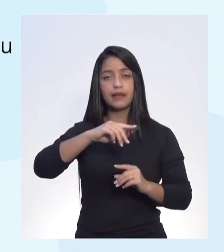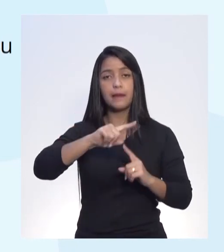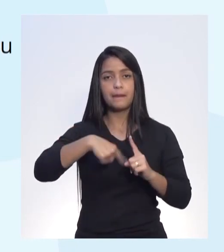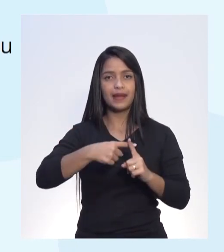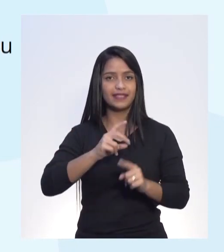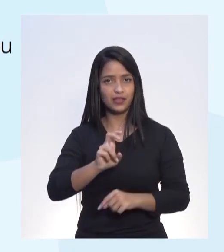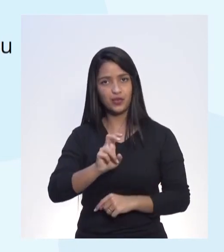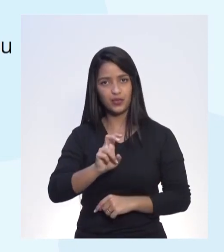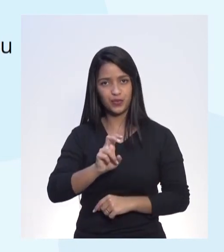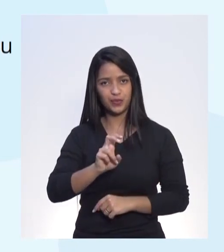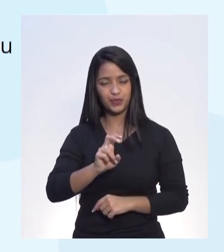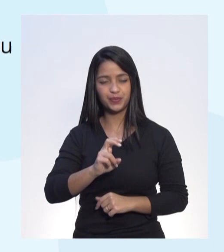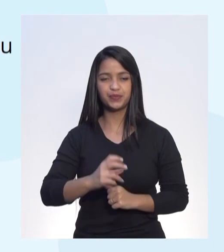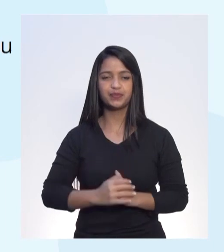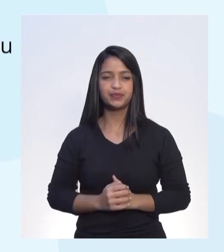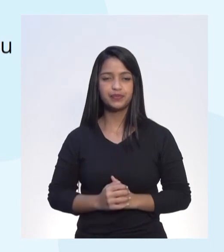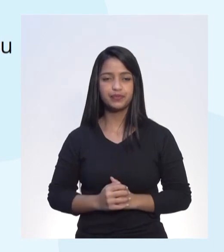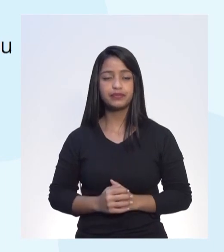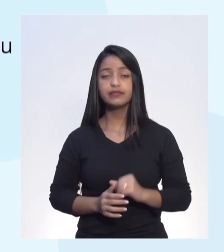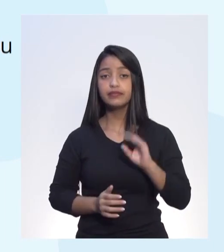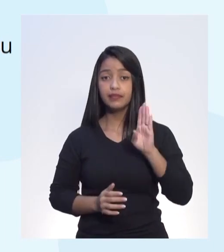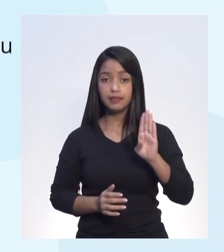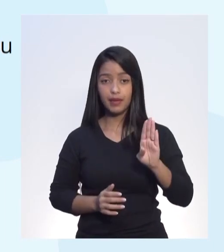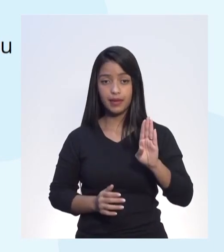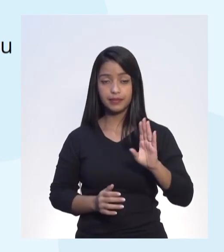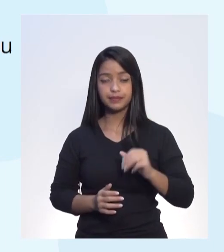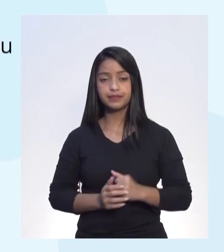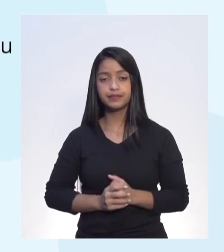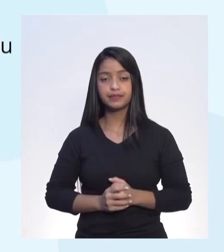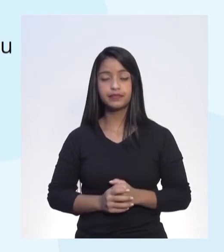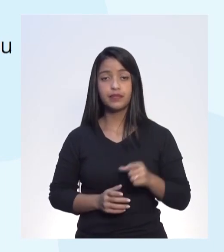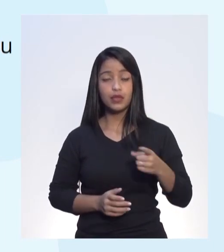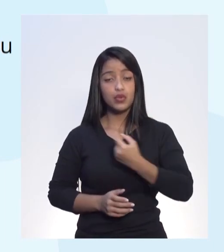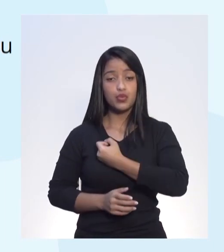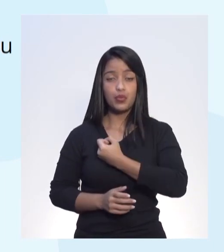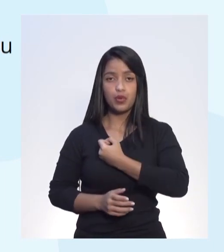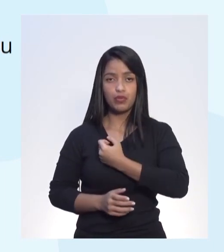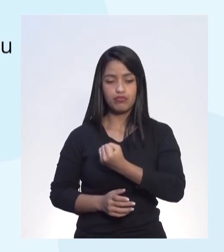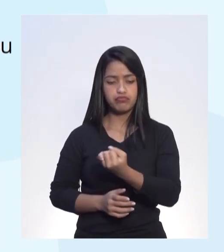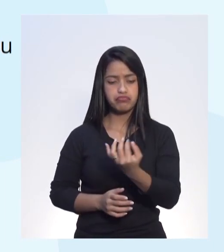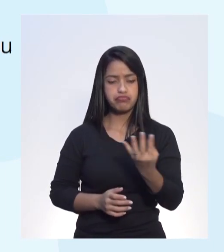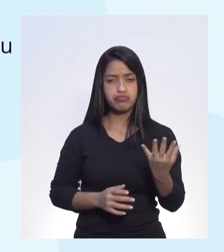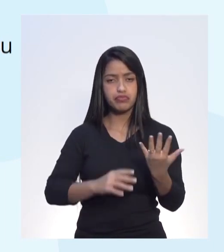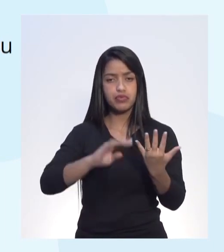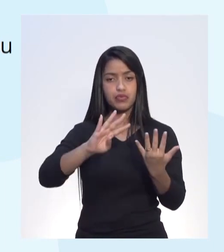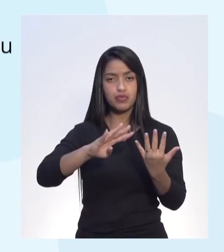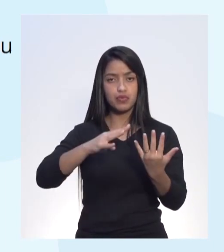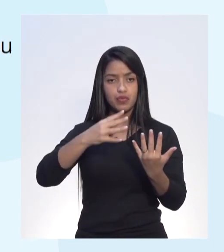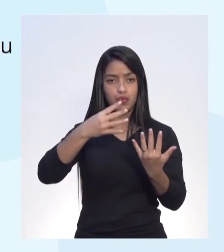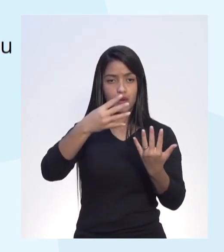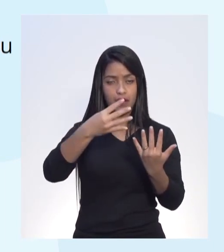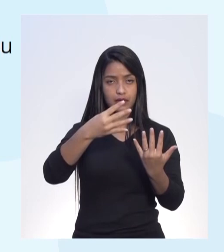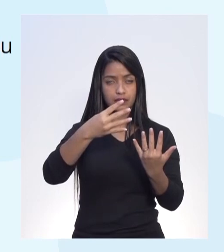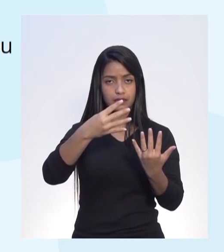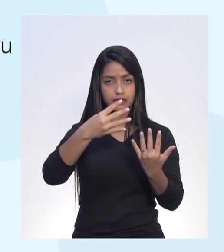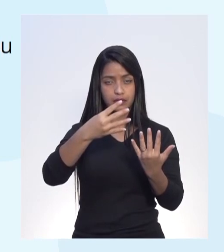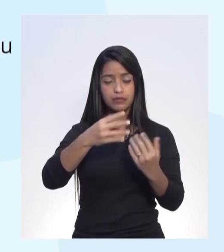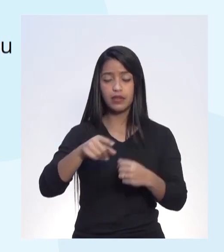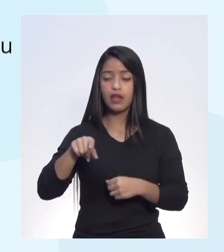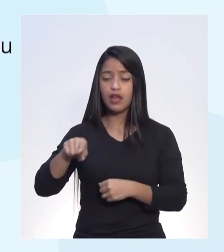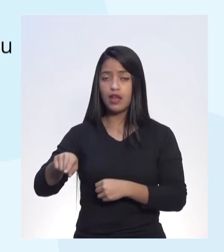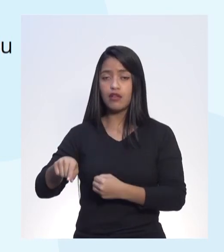de um número adicionado a 5. E na letra B, a diferença entre o número elevado à quarta potência e o